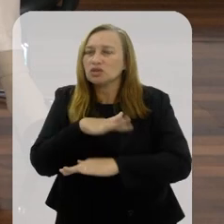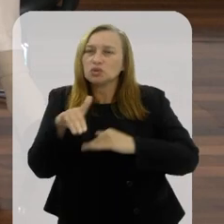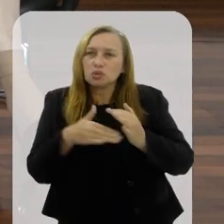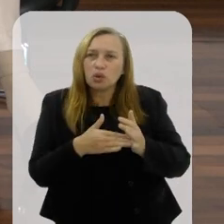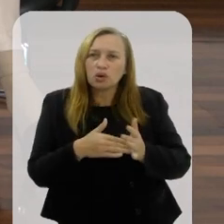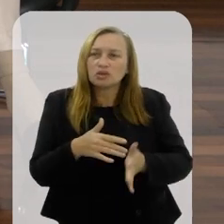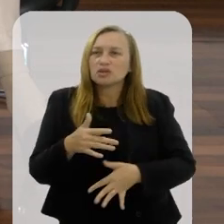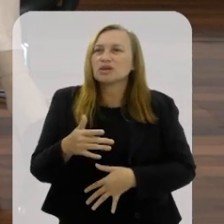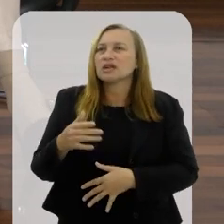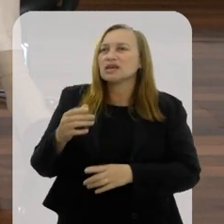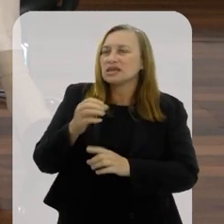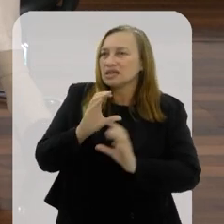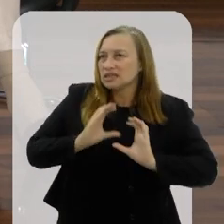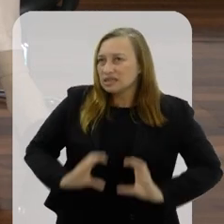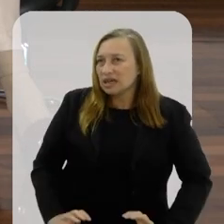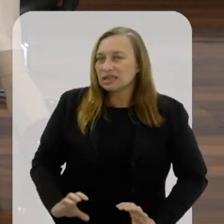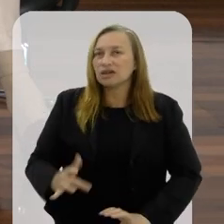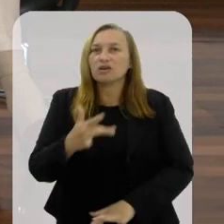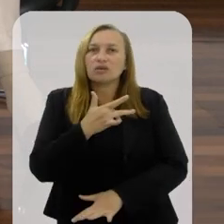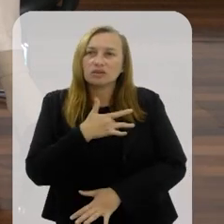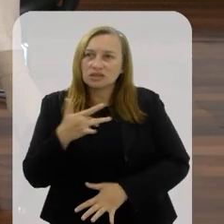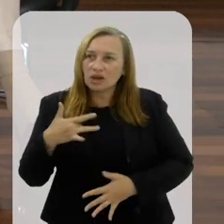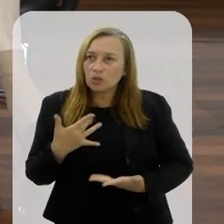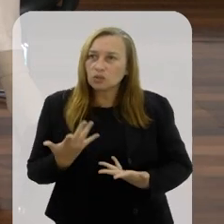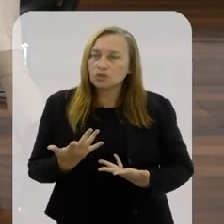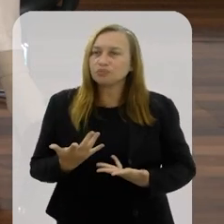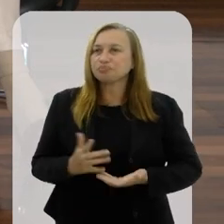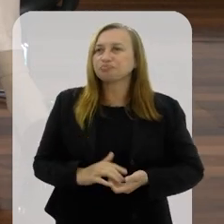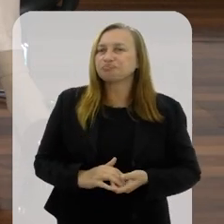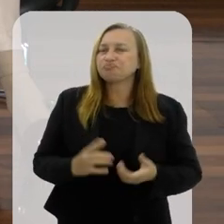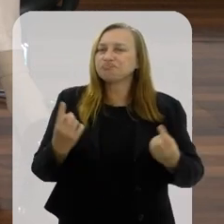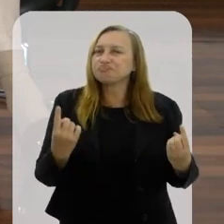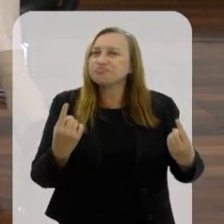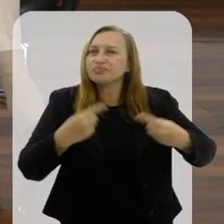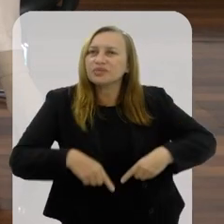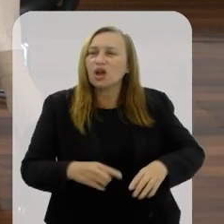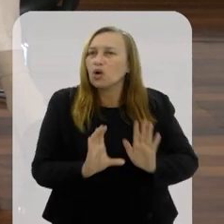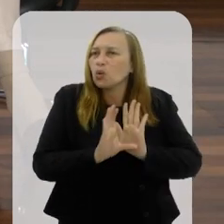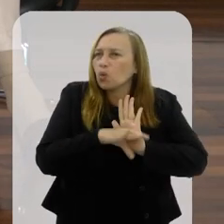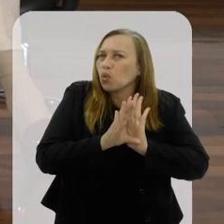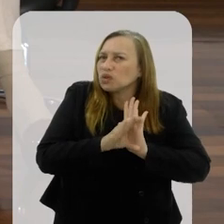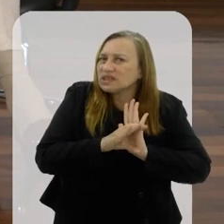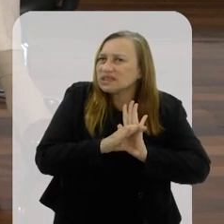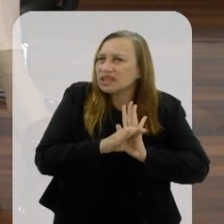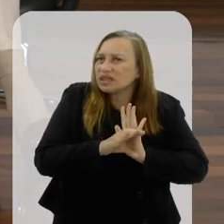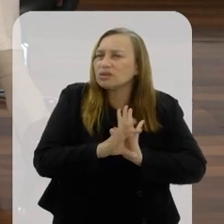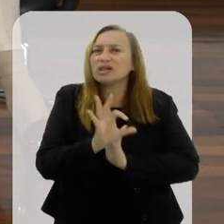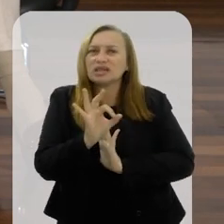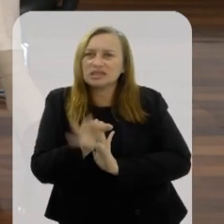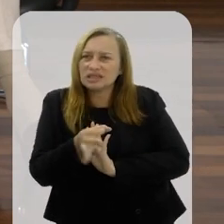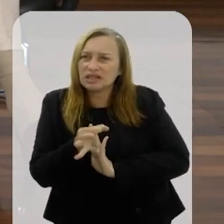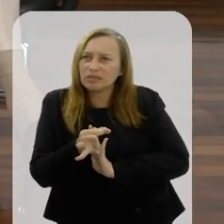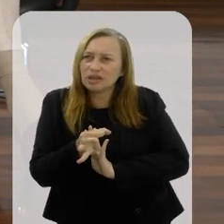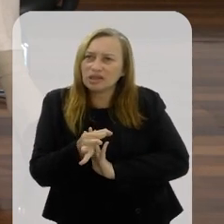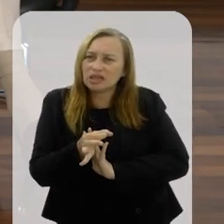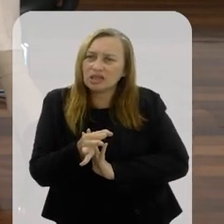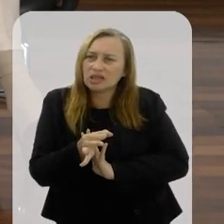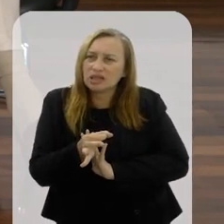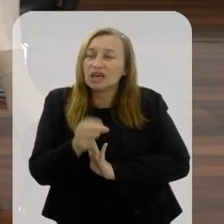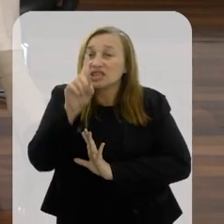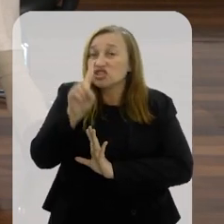todo cidadão, de internacional da saúde, e aí o desafio no conceito daquilo que seria